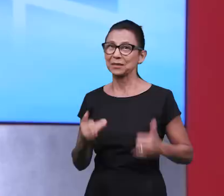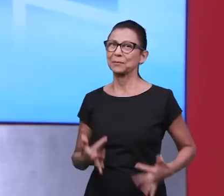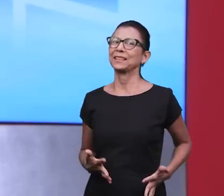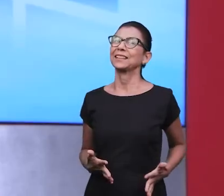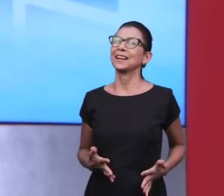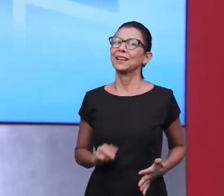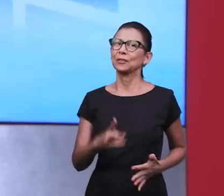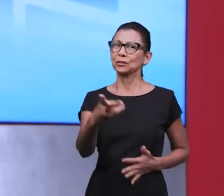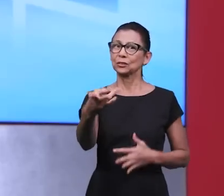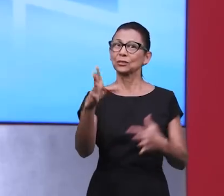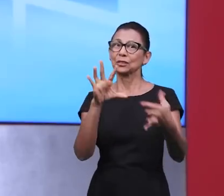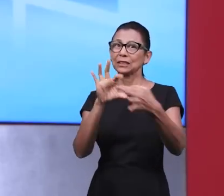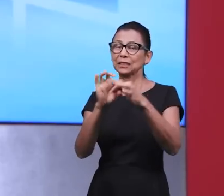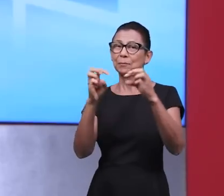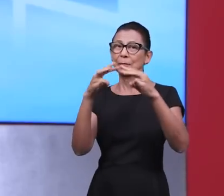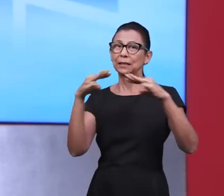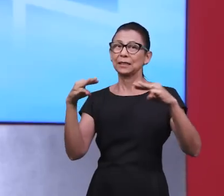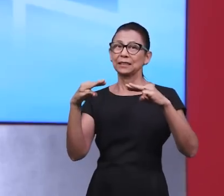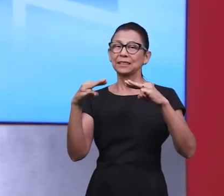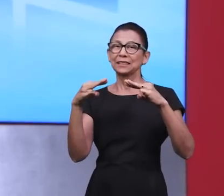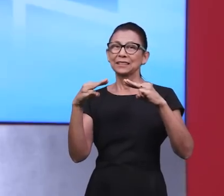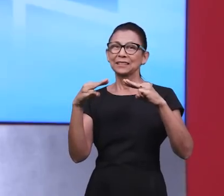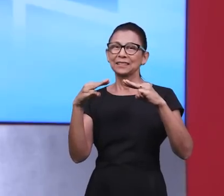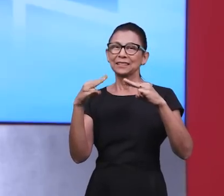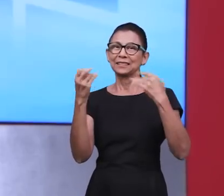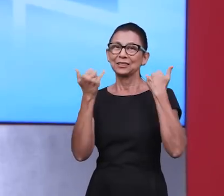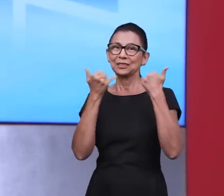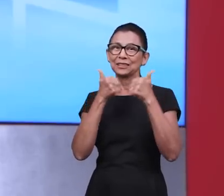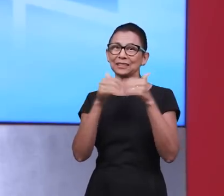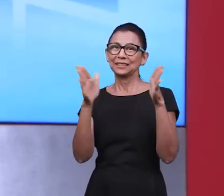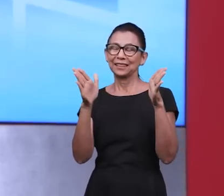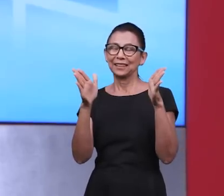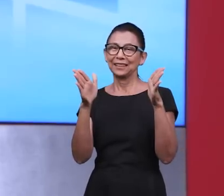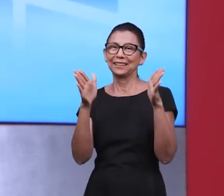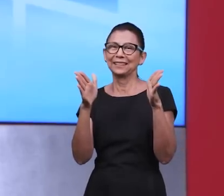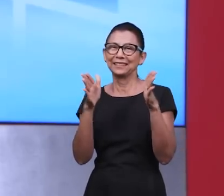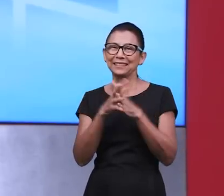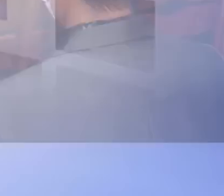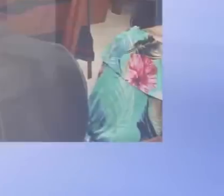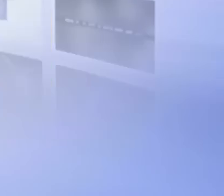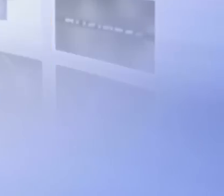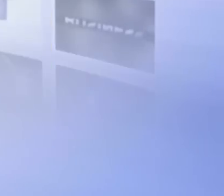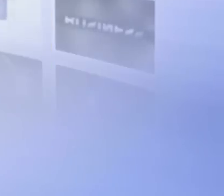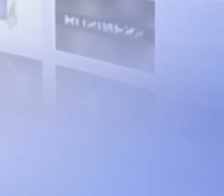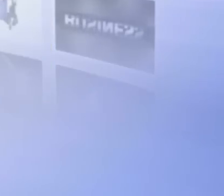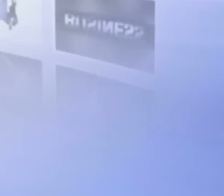explicar. Fique com a gente, porque a partir de agora, o Manaí News está entrando no ar.